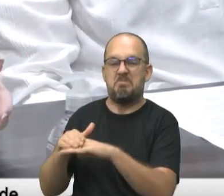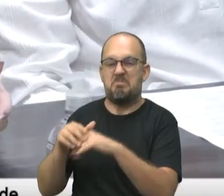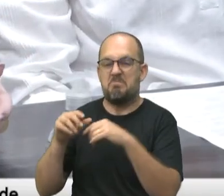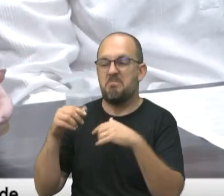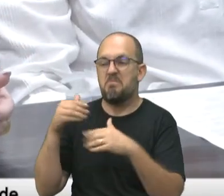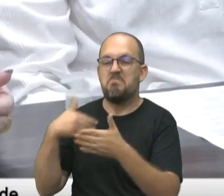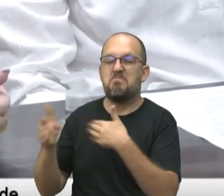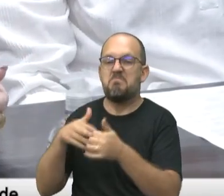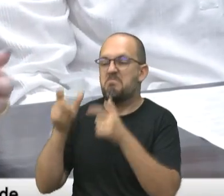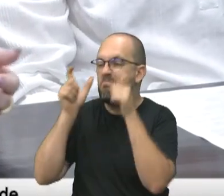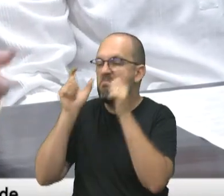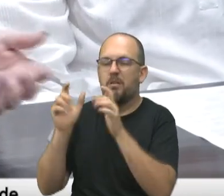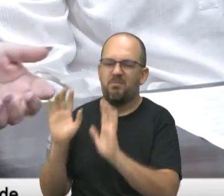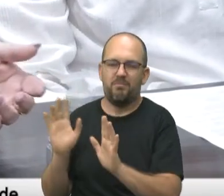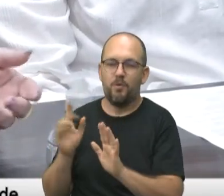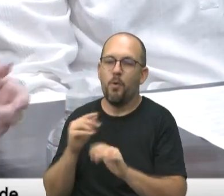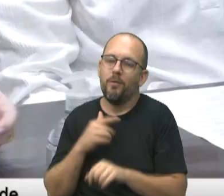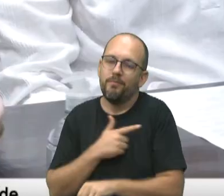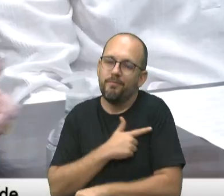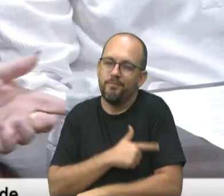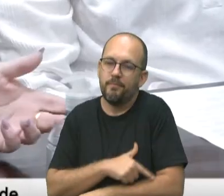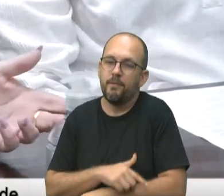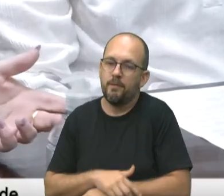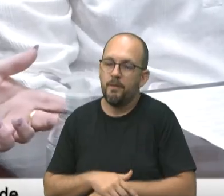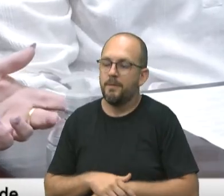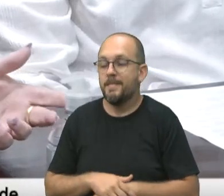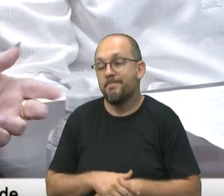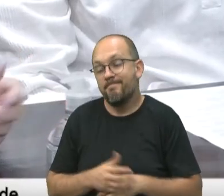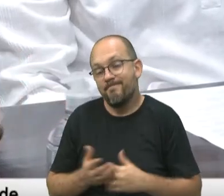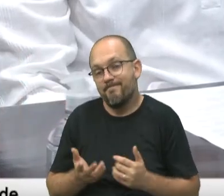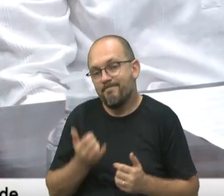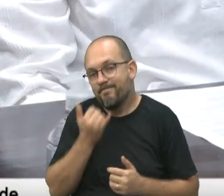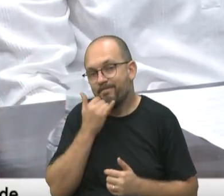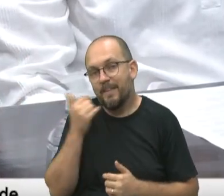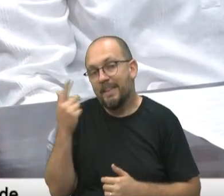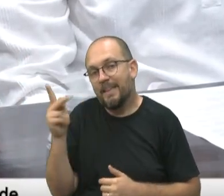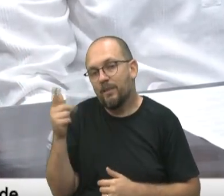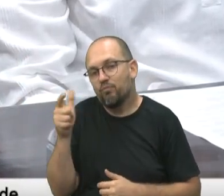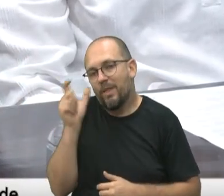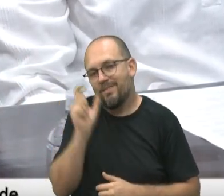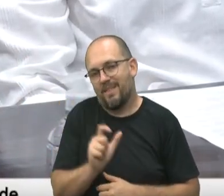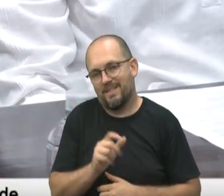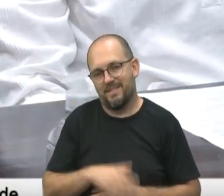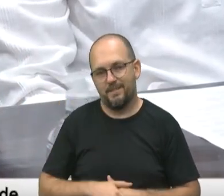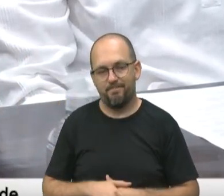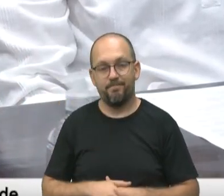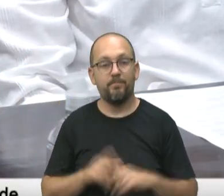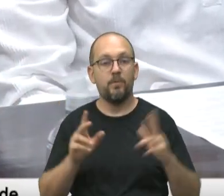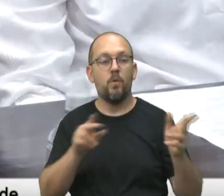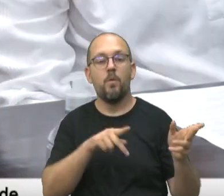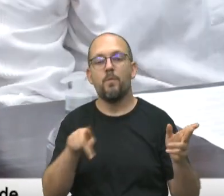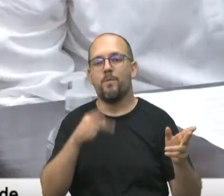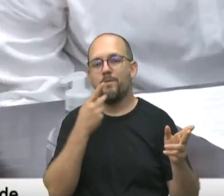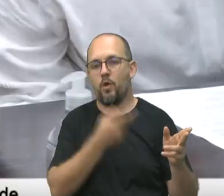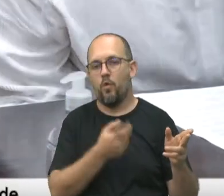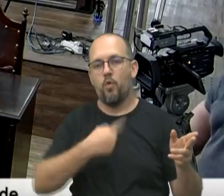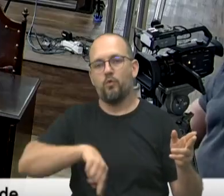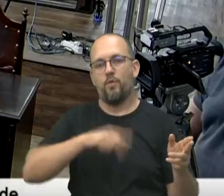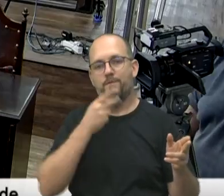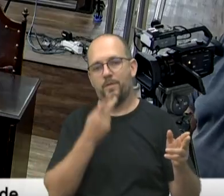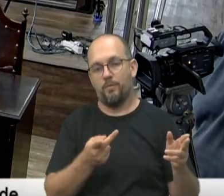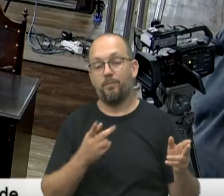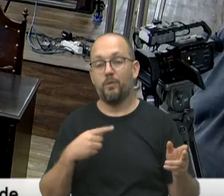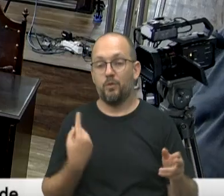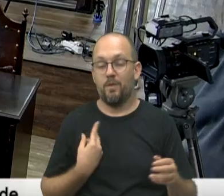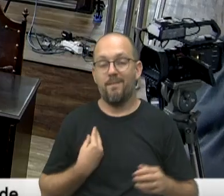queria ser mal educada, mas a questão é, não te interessa. Que foi o que o professor falou, que foi o que nós falamos, a nossa